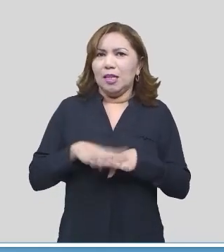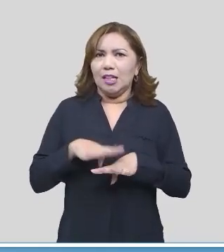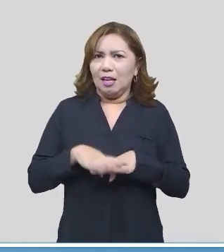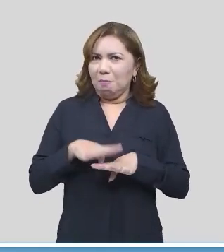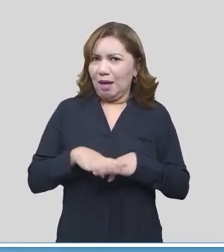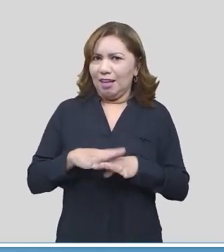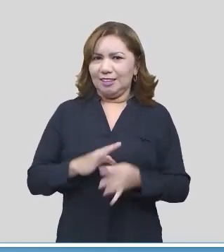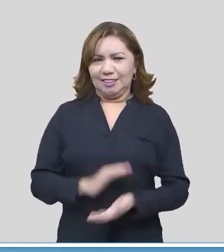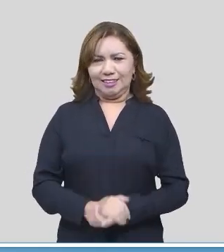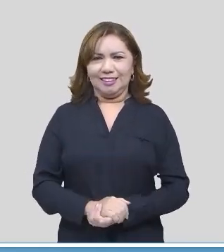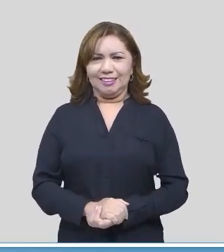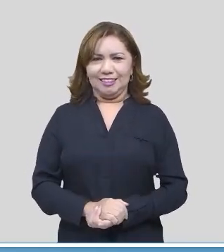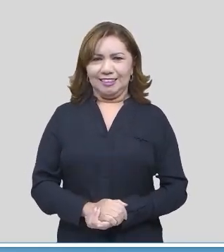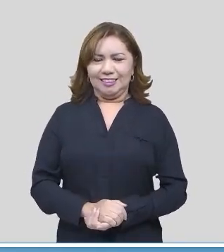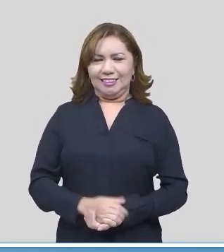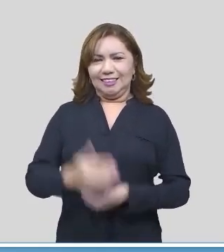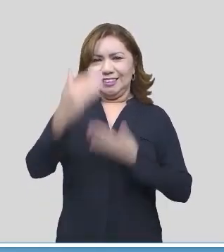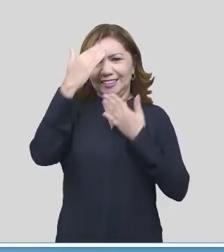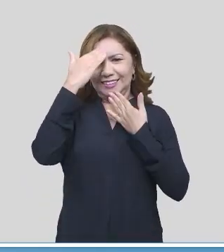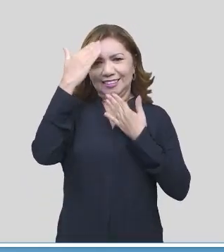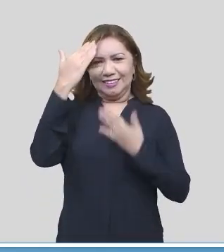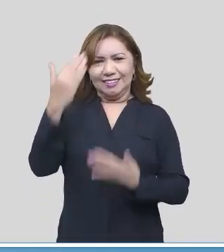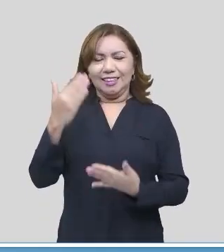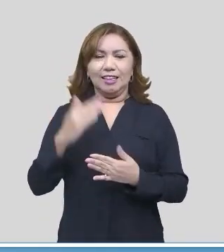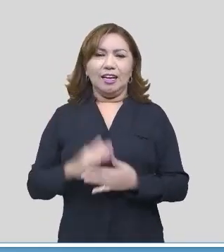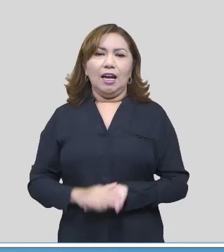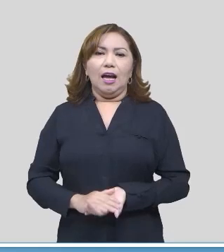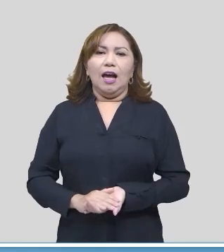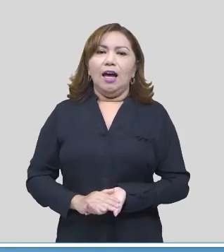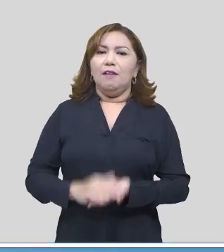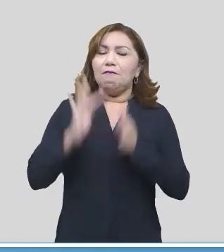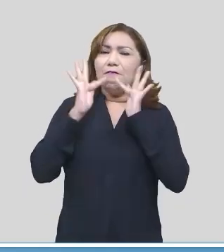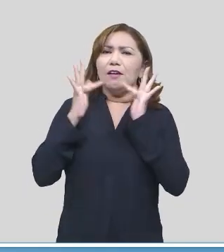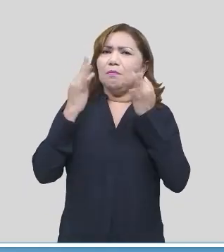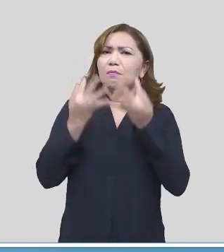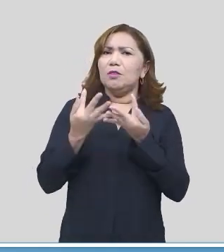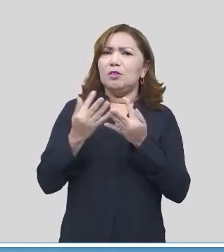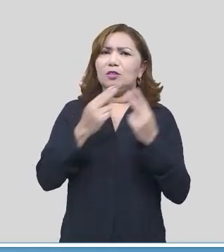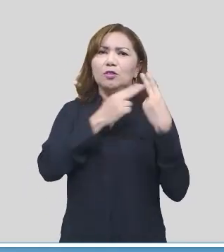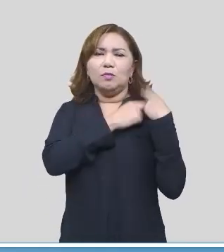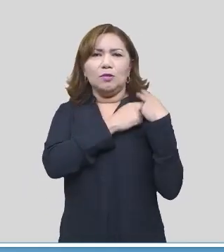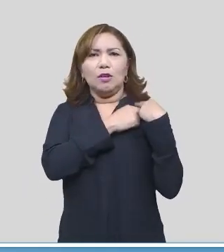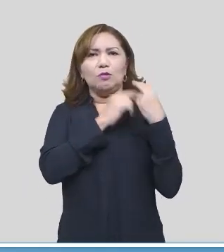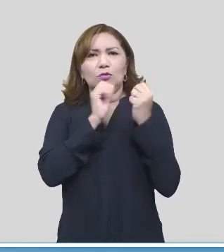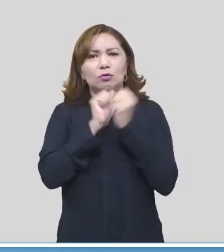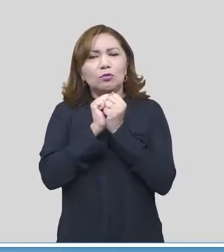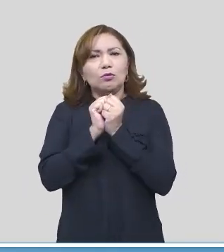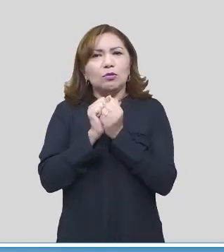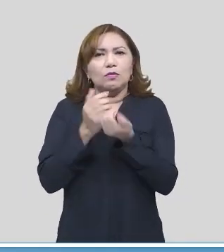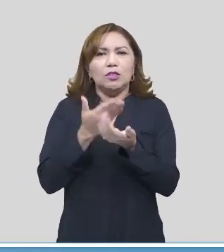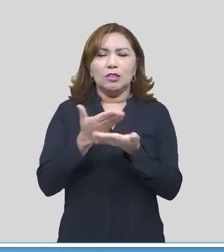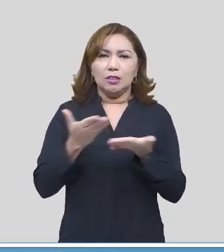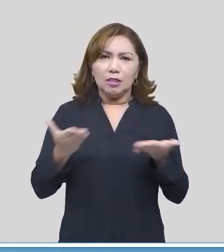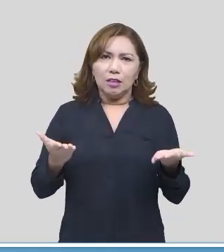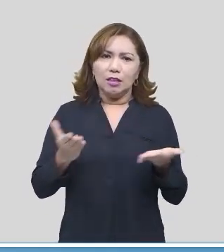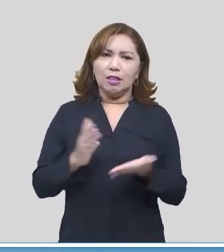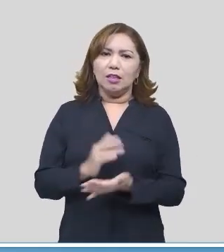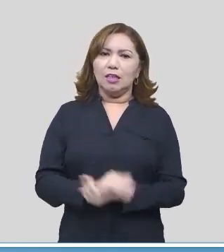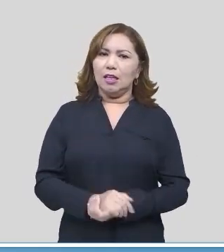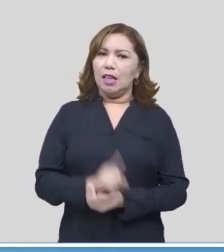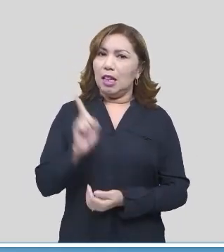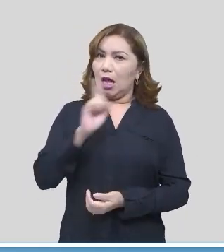Também gostaria de agradecer os pais, o responsável que está aí com você, agradecer a todos. E não